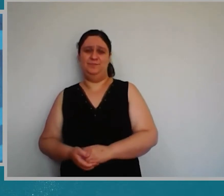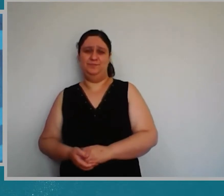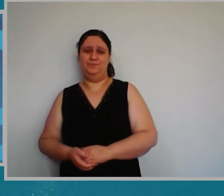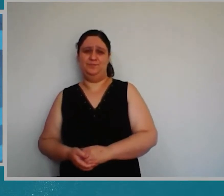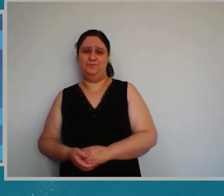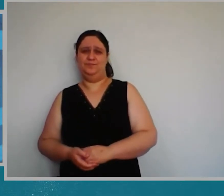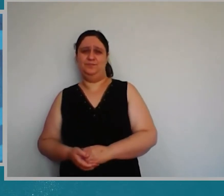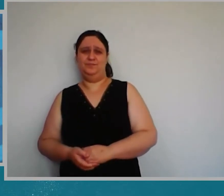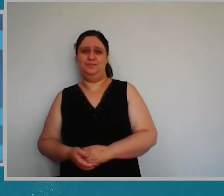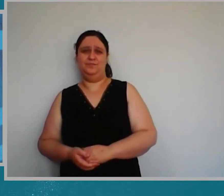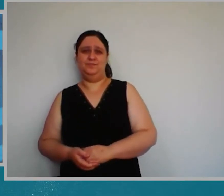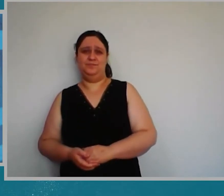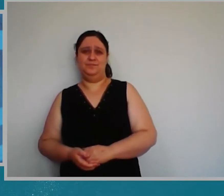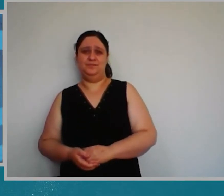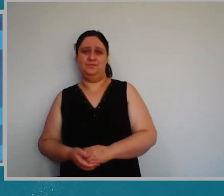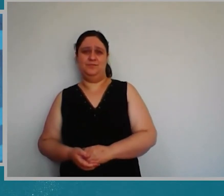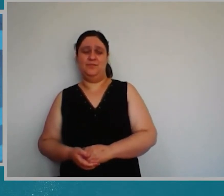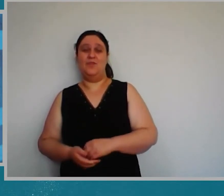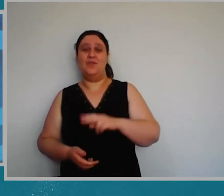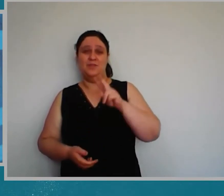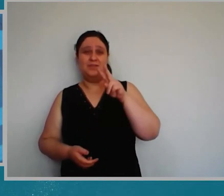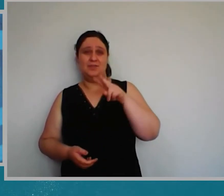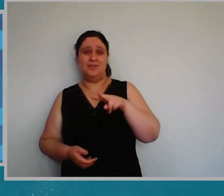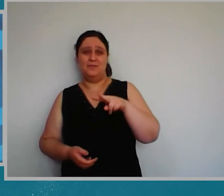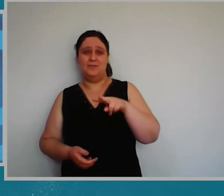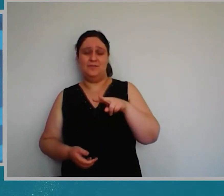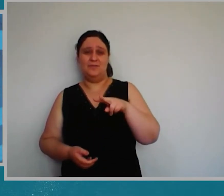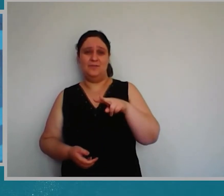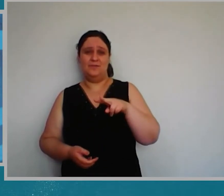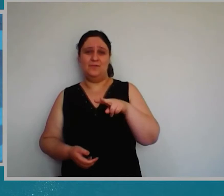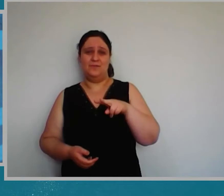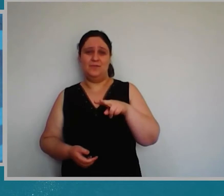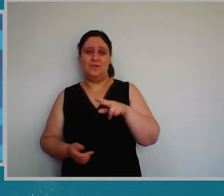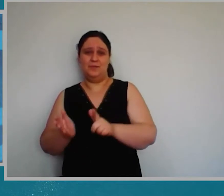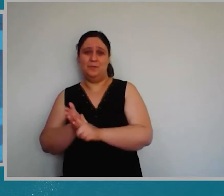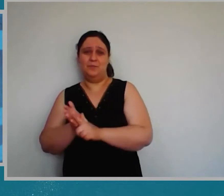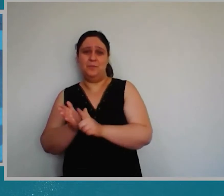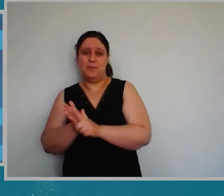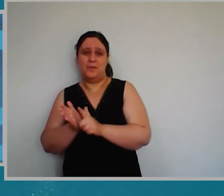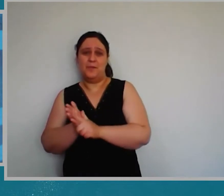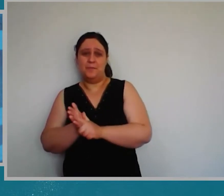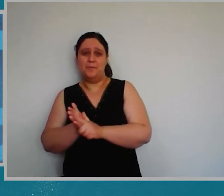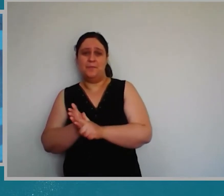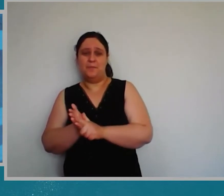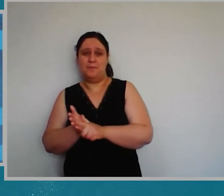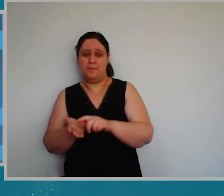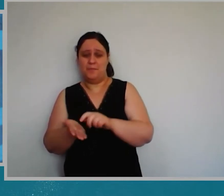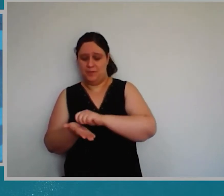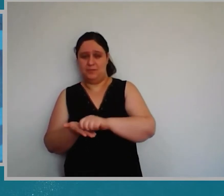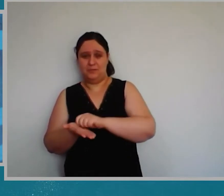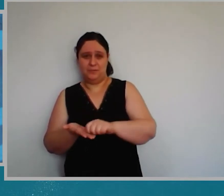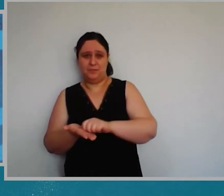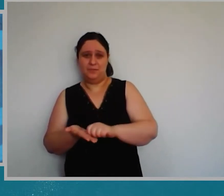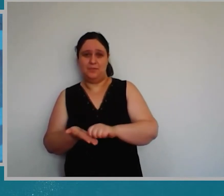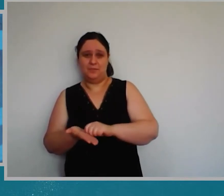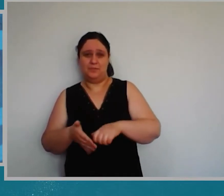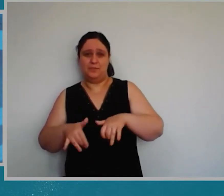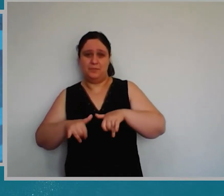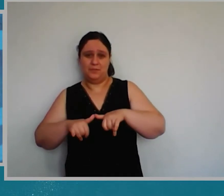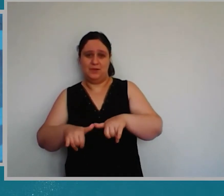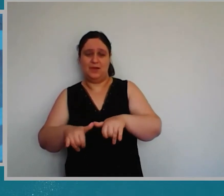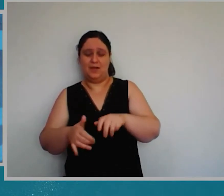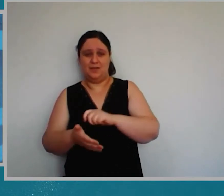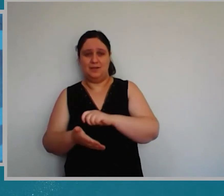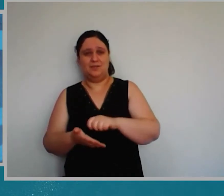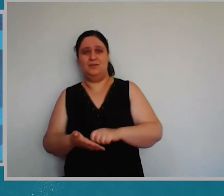Vocês viram um bilhetinho que caixa de um mercado escreveu no seu desespero, pedindo